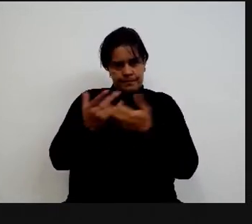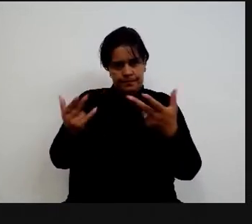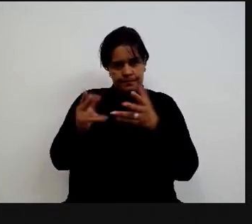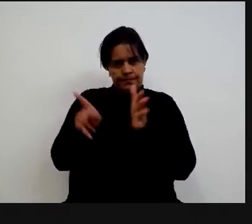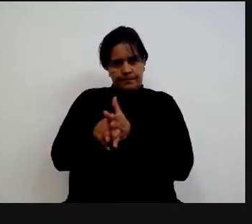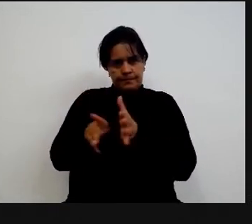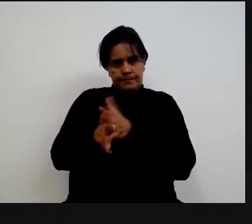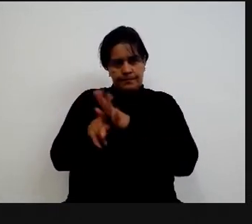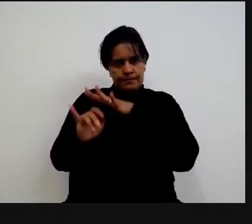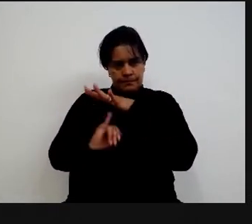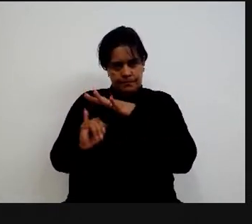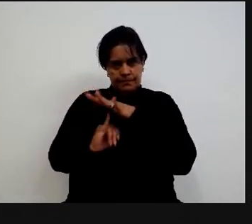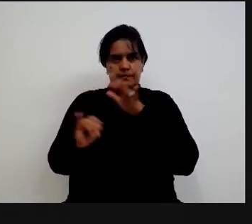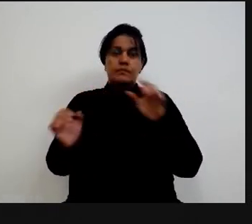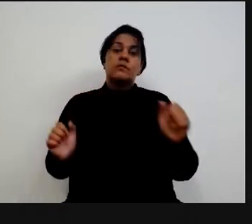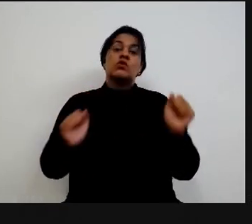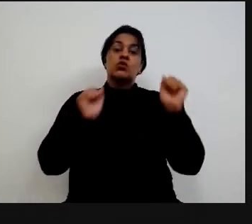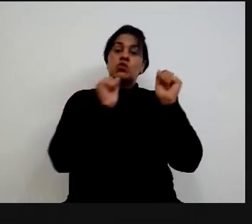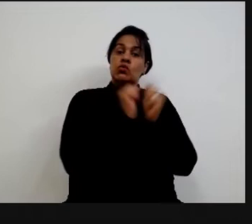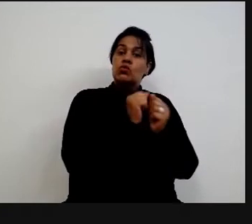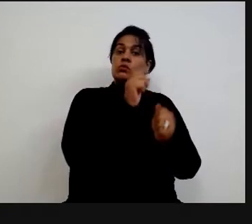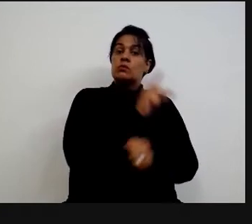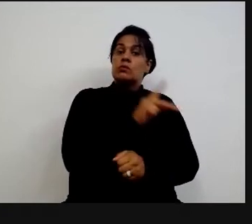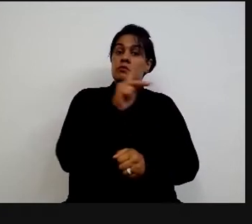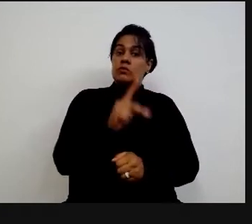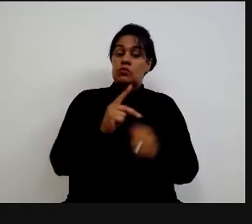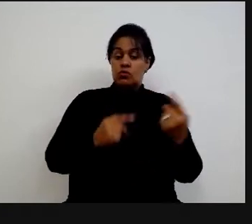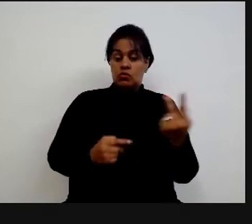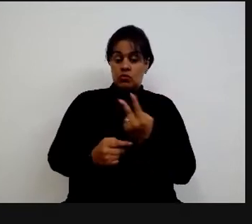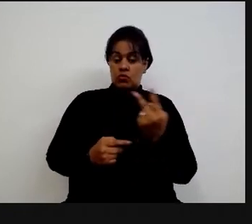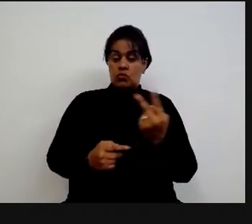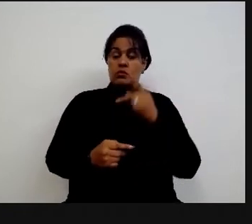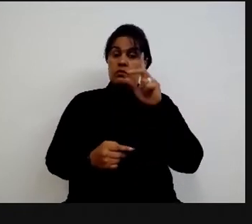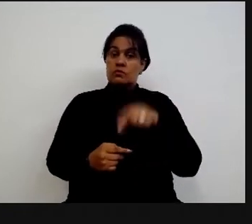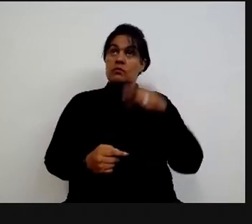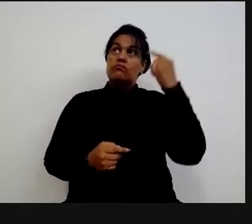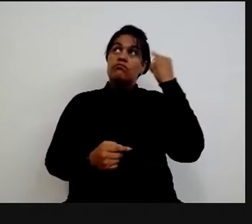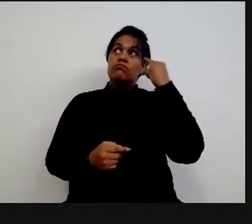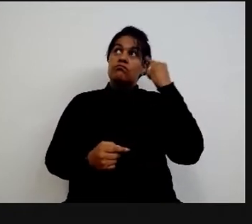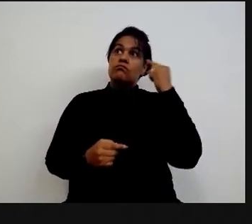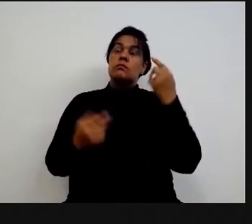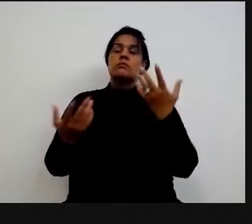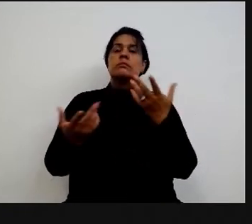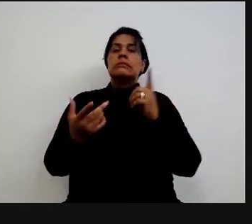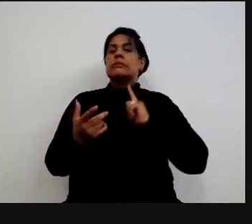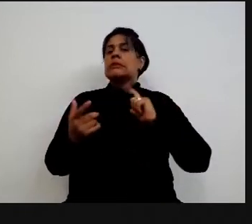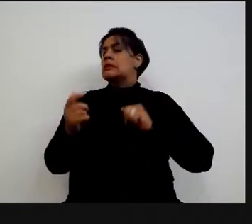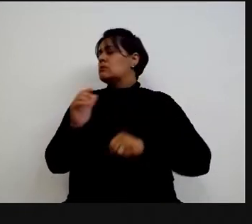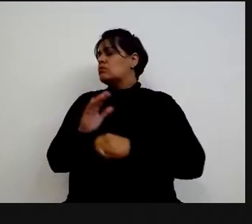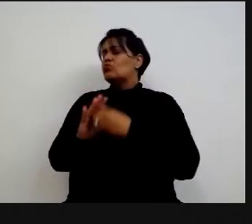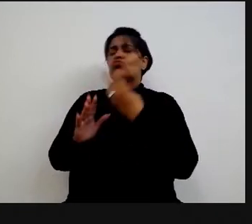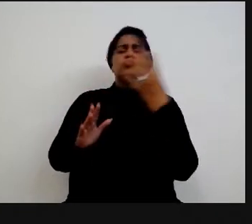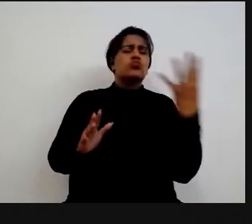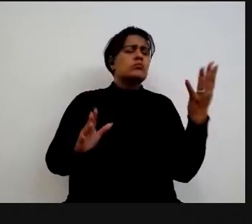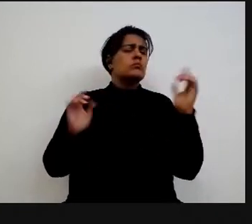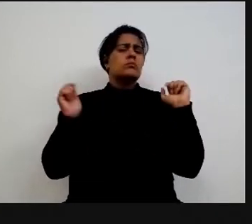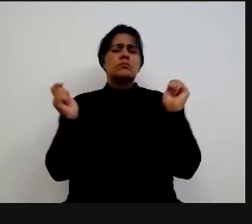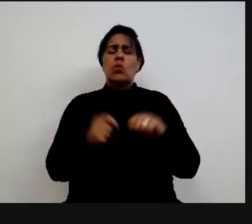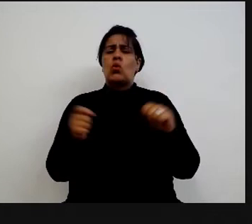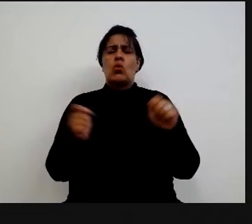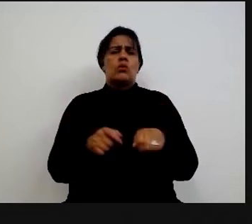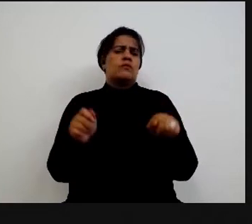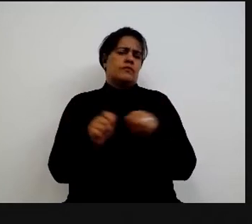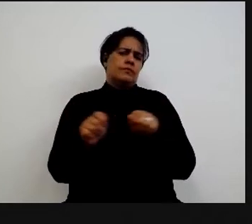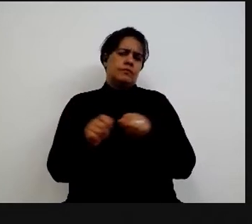isso, com o professor conteudista, de pensar de que tem milhões de maneiras de trabalhar esse conteúdo,